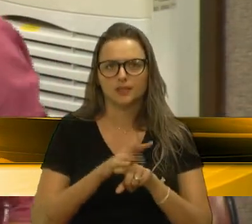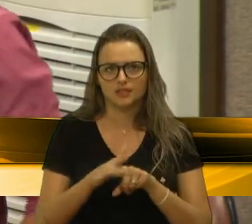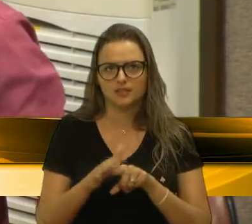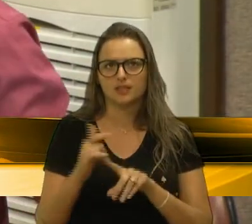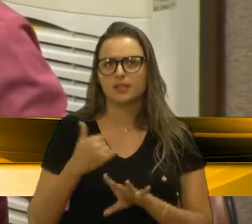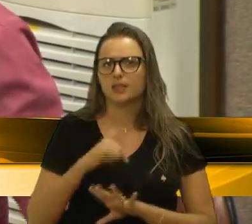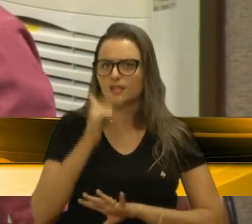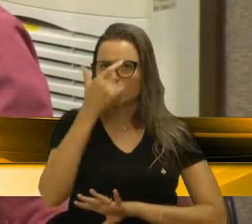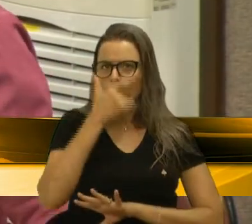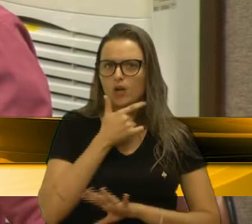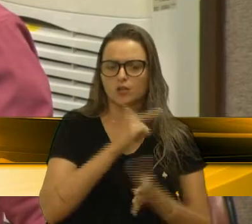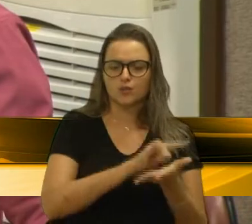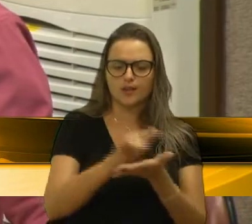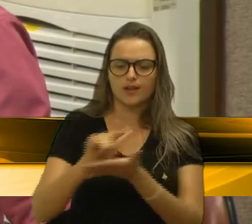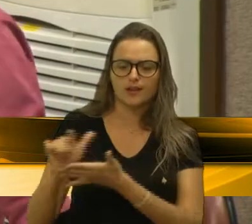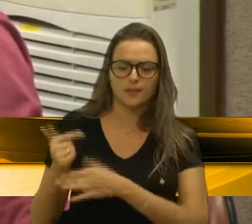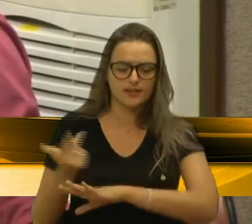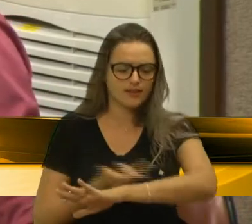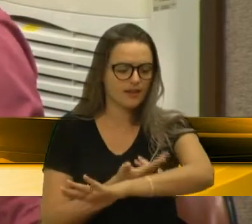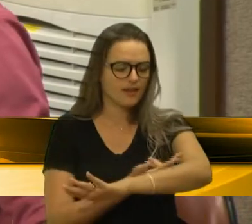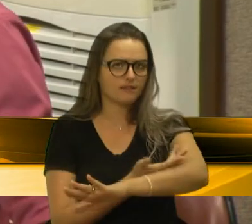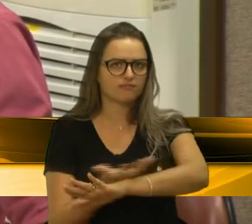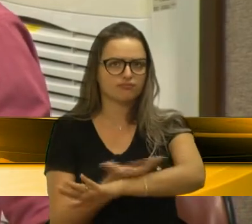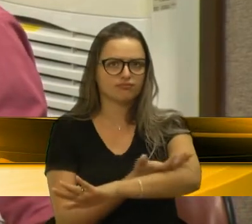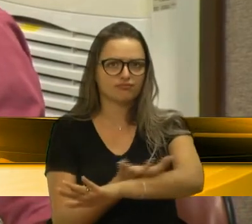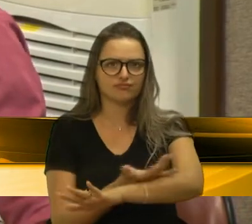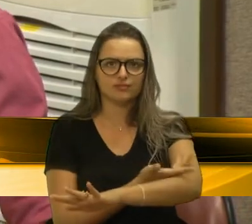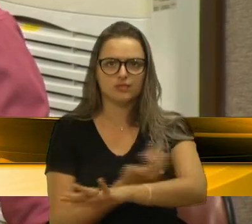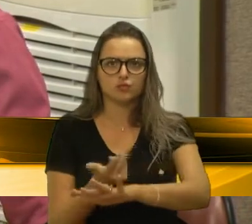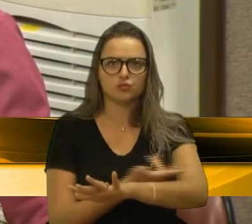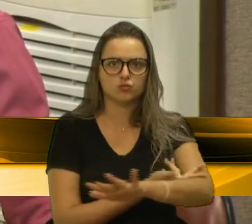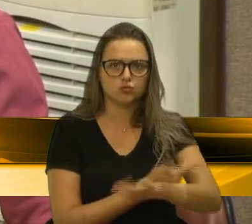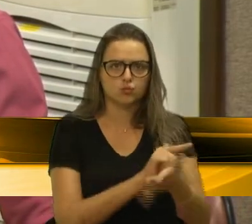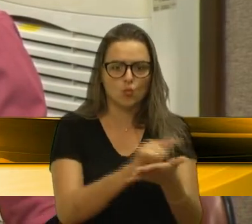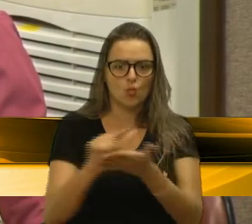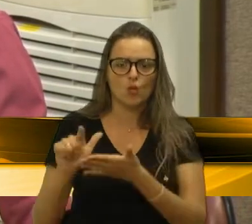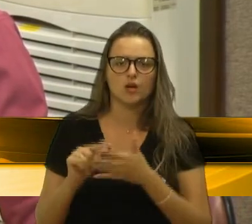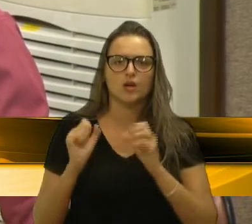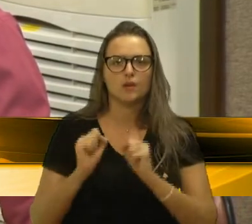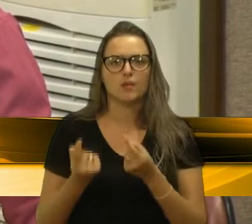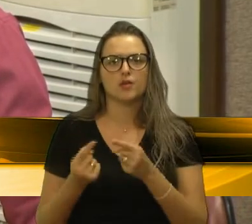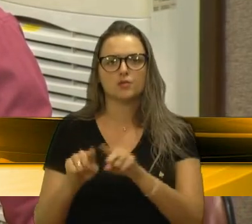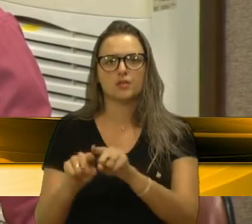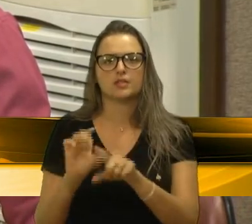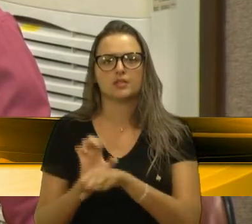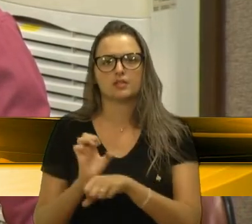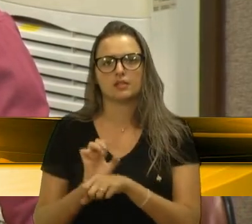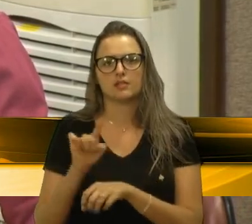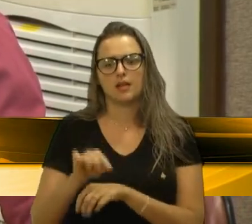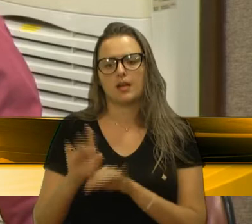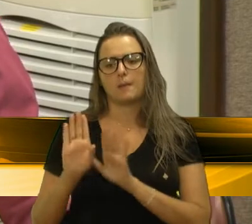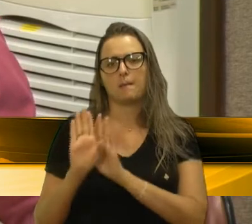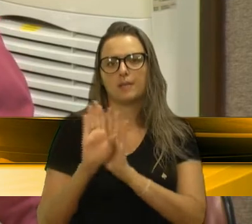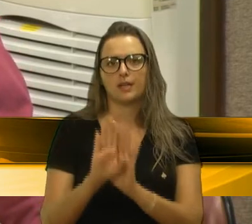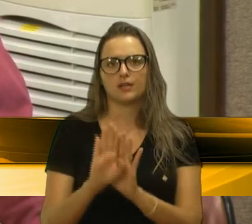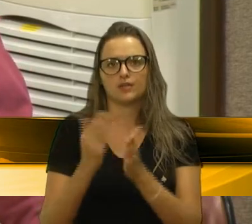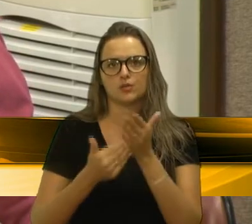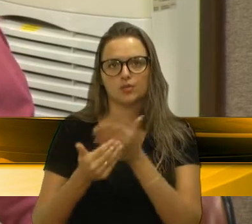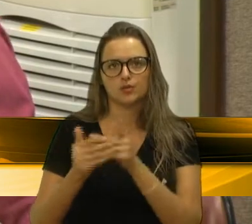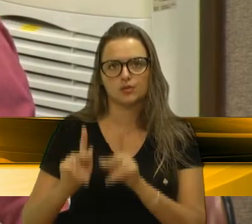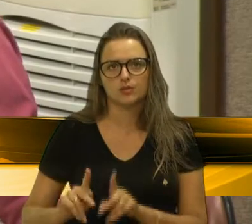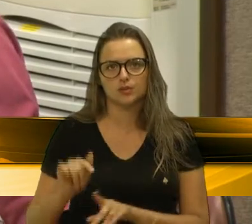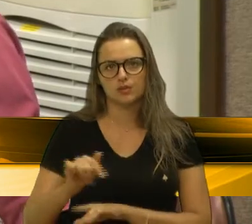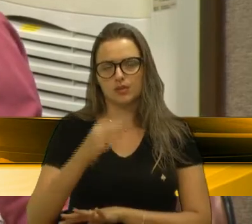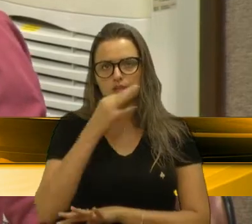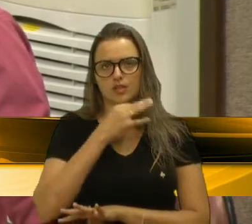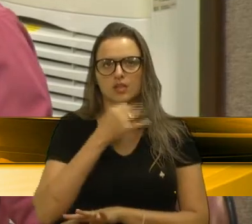essa limpeza roçada acordo é que poderia fazer uma parceria com o estado porque é em benefício do morador de caxias do sul não ficar